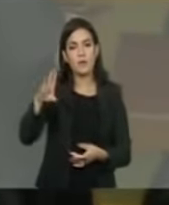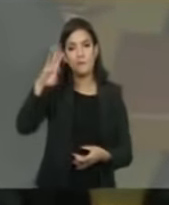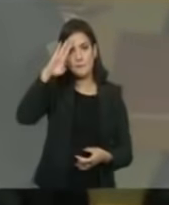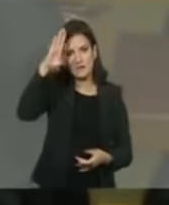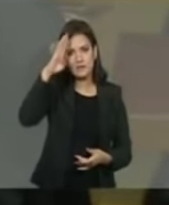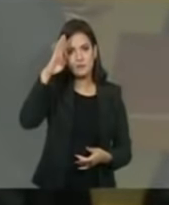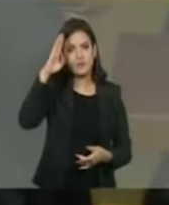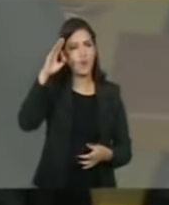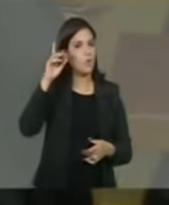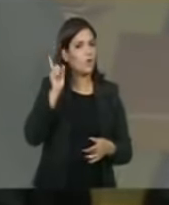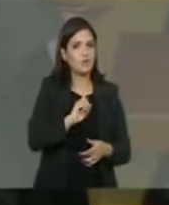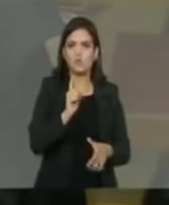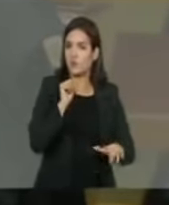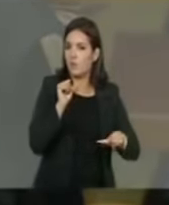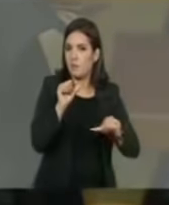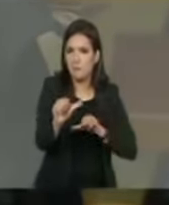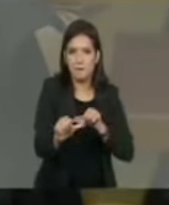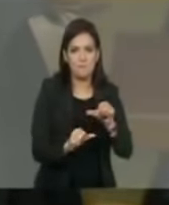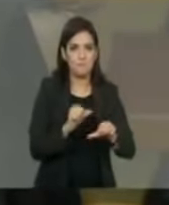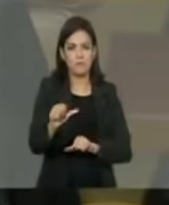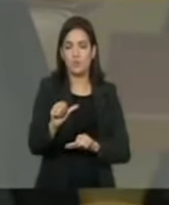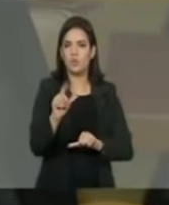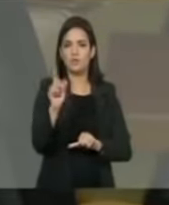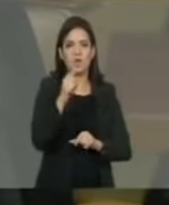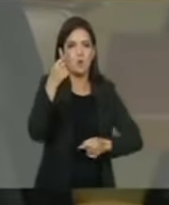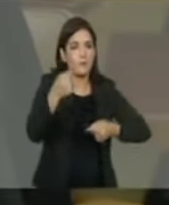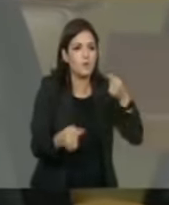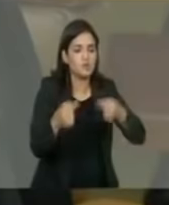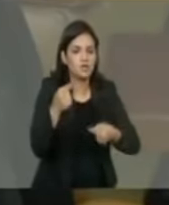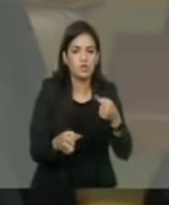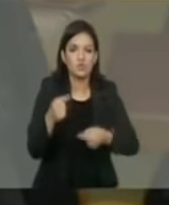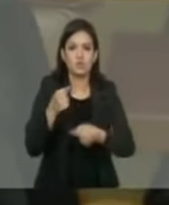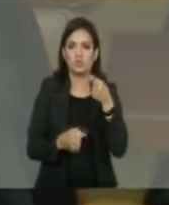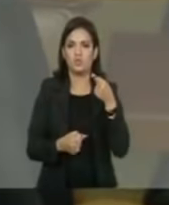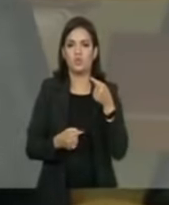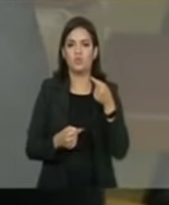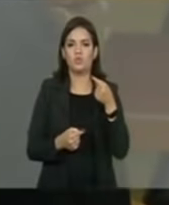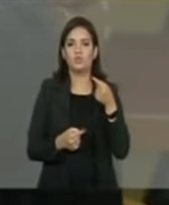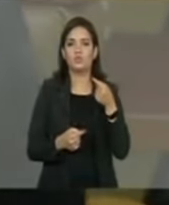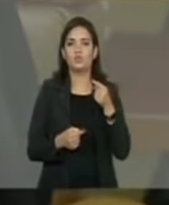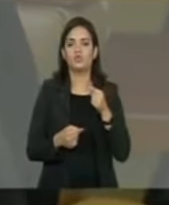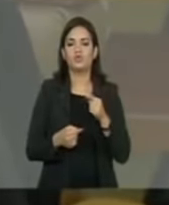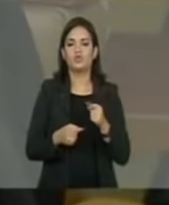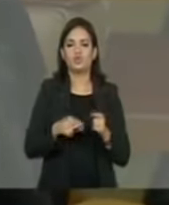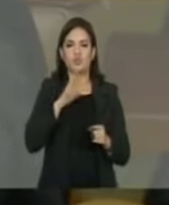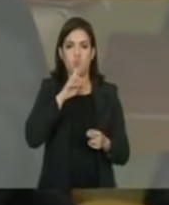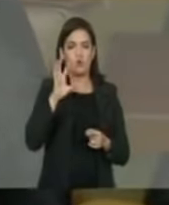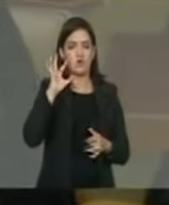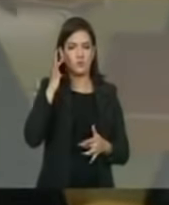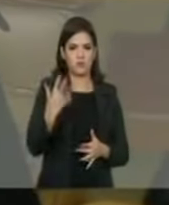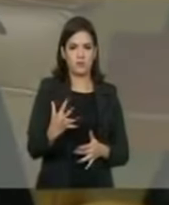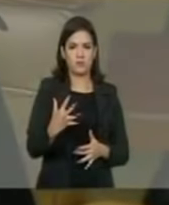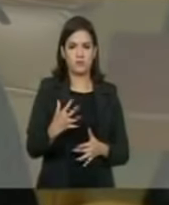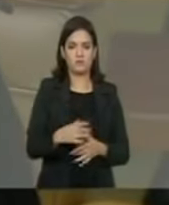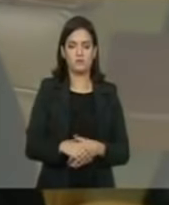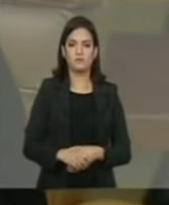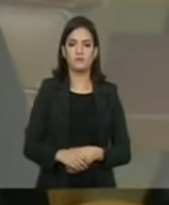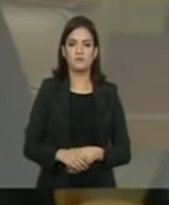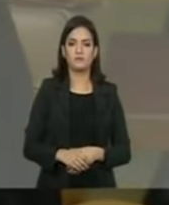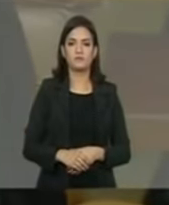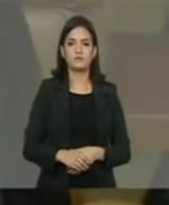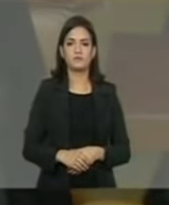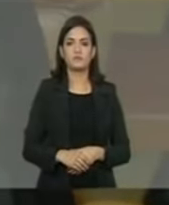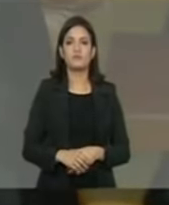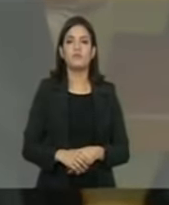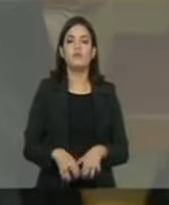imutável e indiscutível o comando emergente da parte dispositiva do ato sentencial é